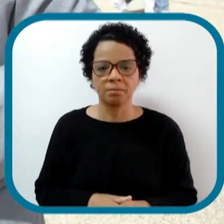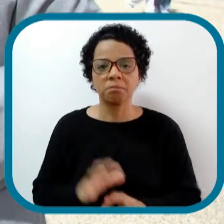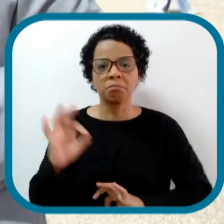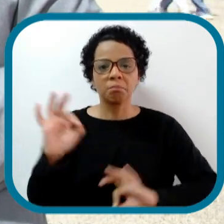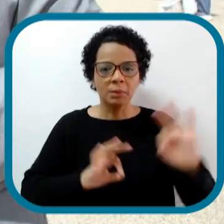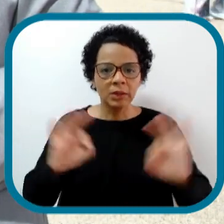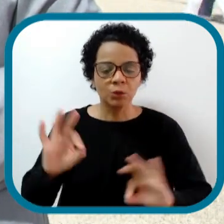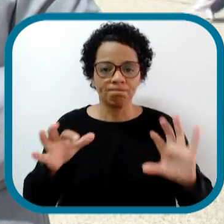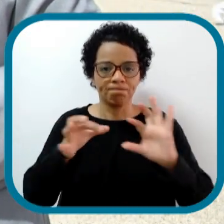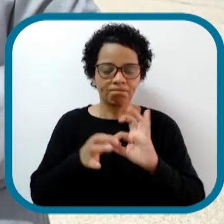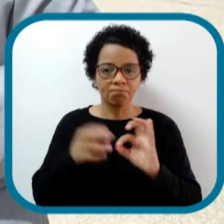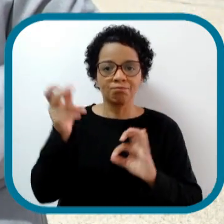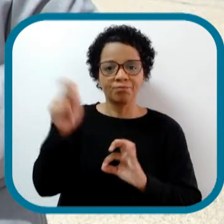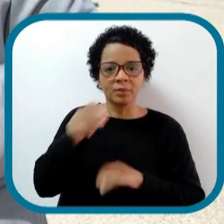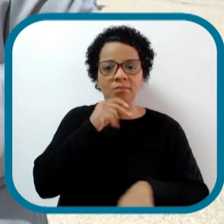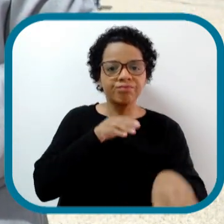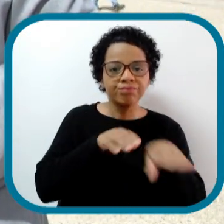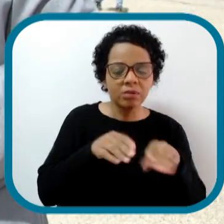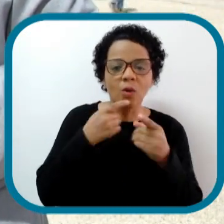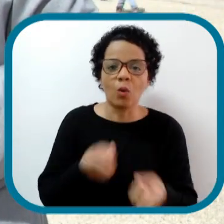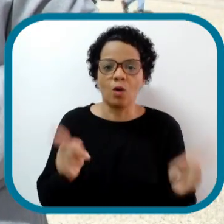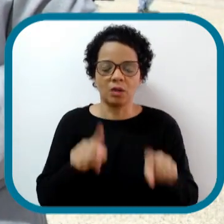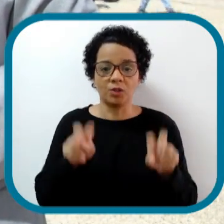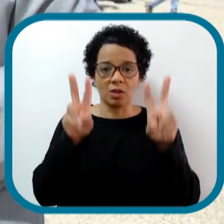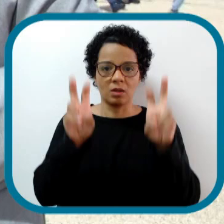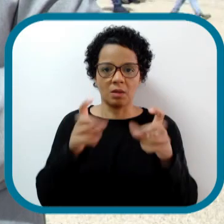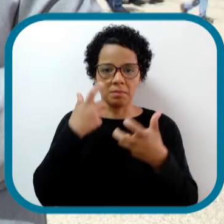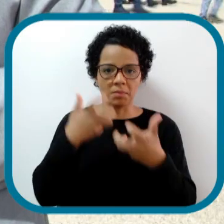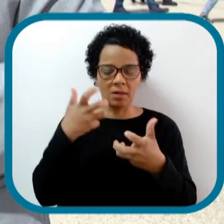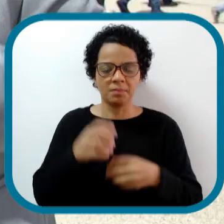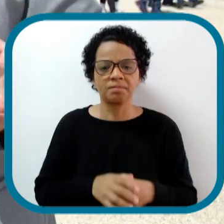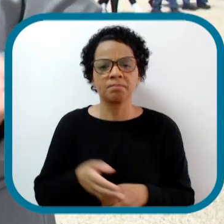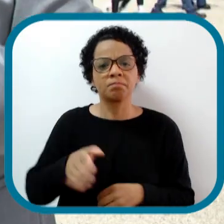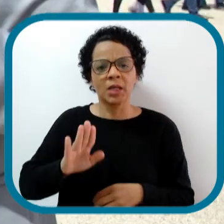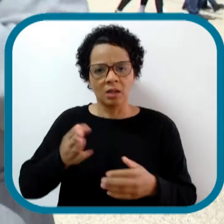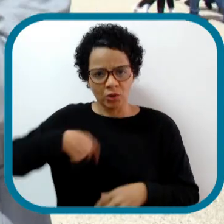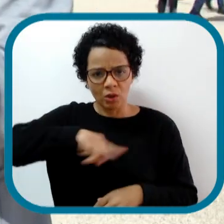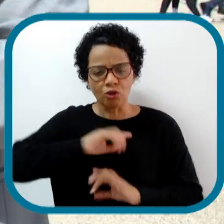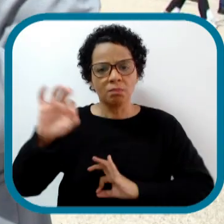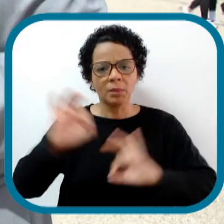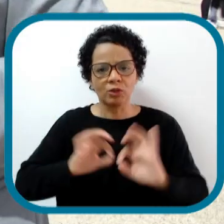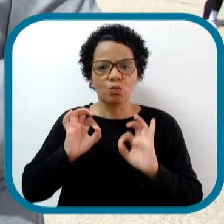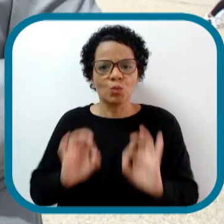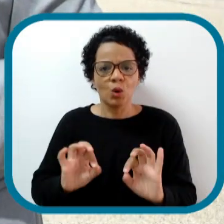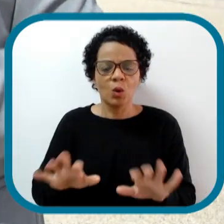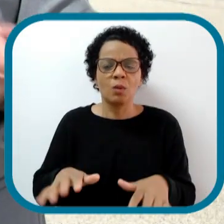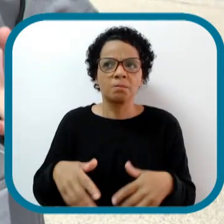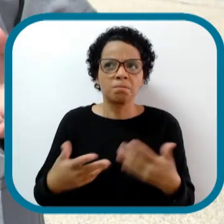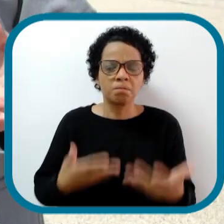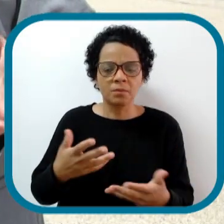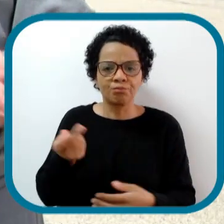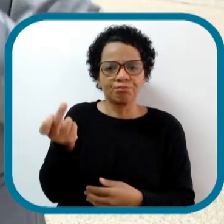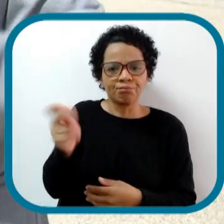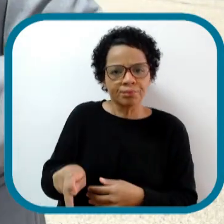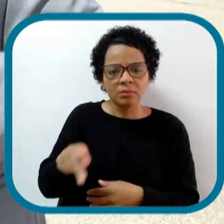portugueses e a preparação em torno de um grande evento sísmico voltou à ordem do dia. Mas será que estamos realmente preparados? Como